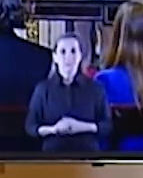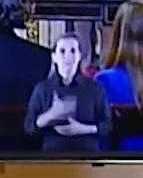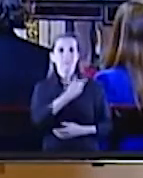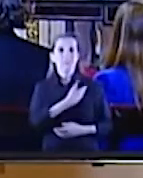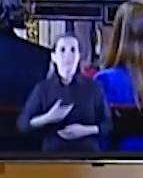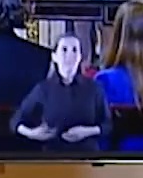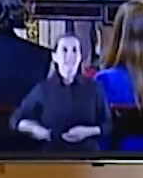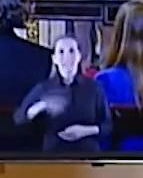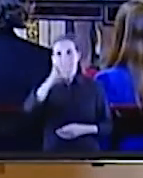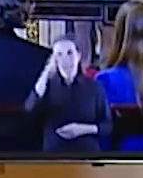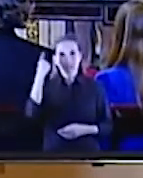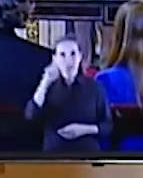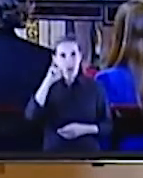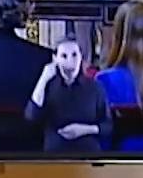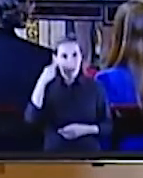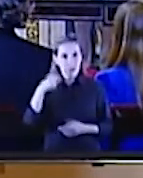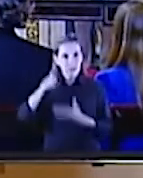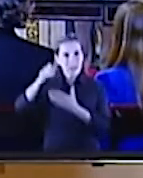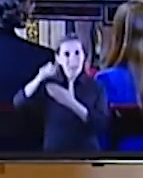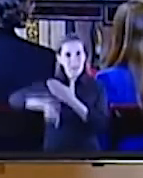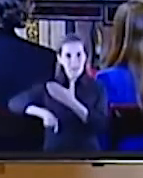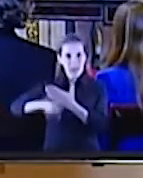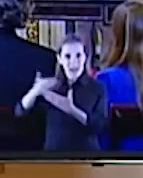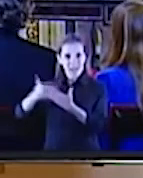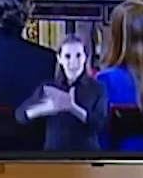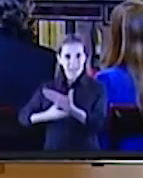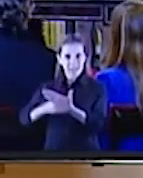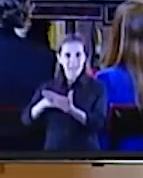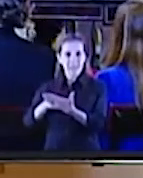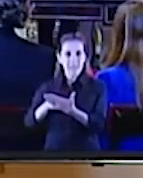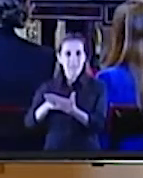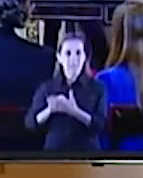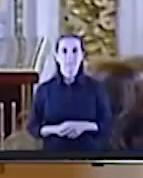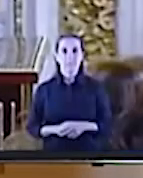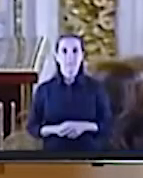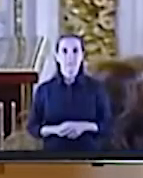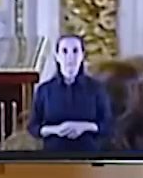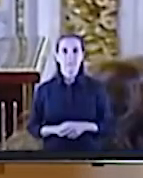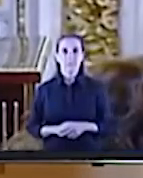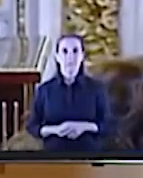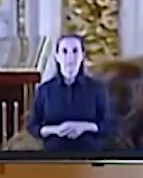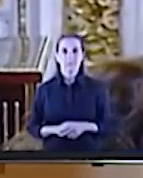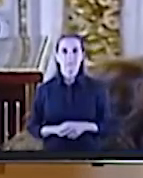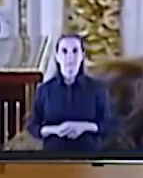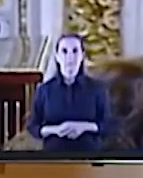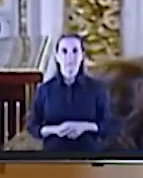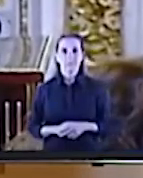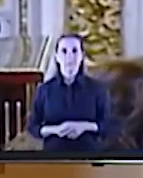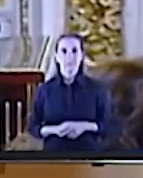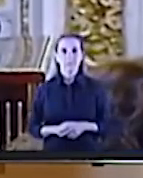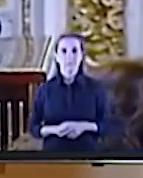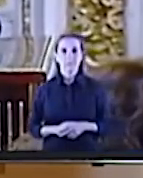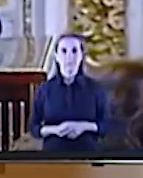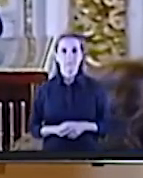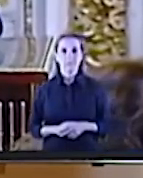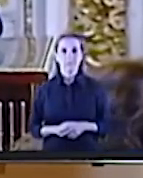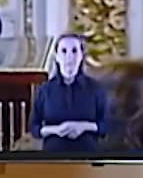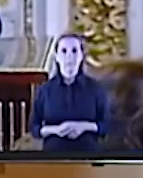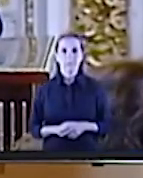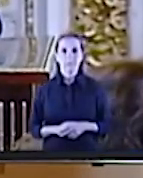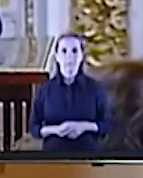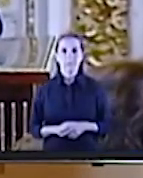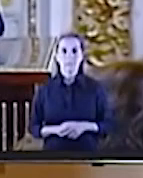vantajoso para ambos Úrsula Vanderlei se encontrou nessa terça-feira